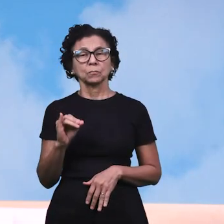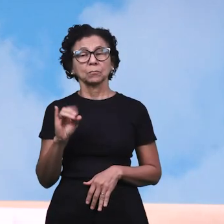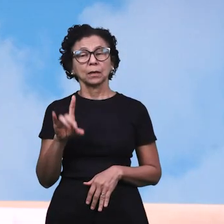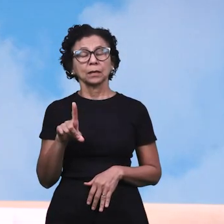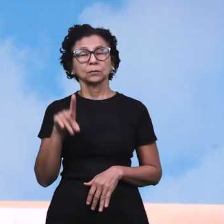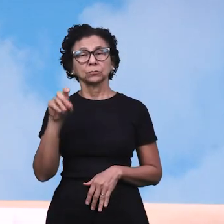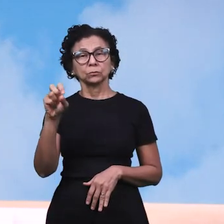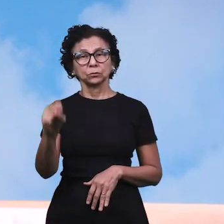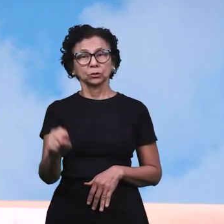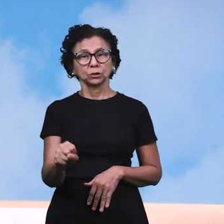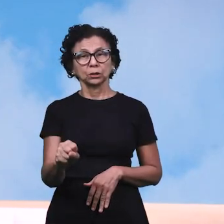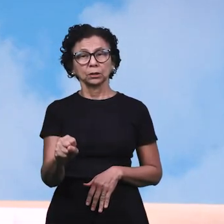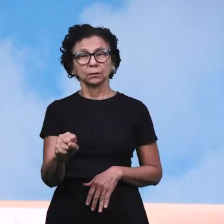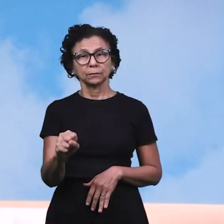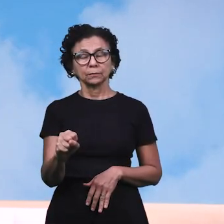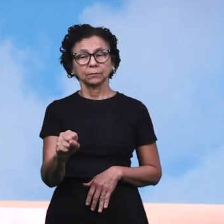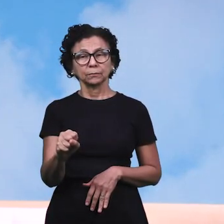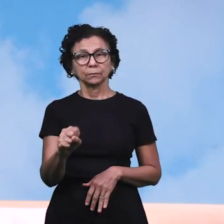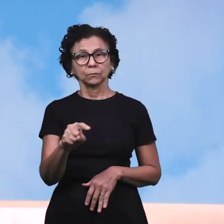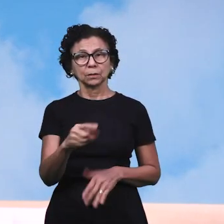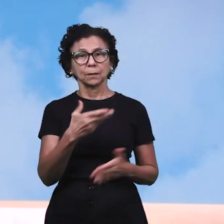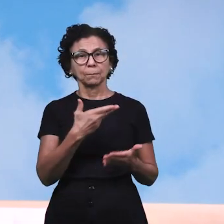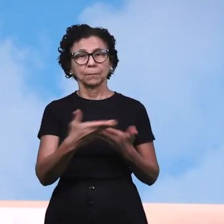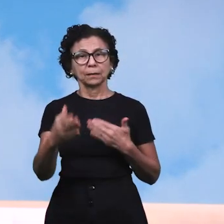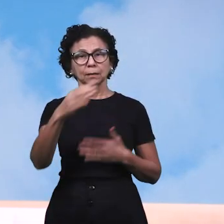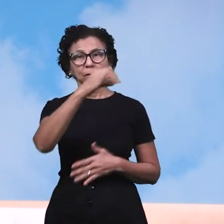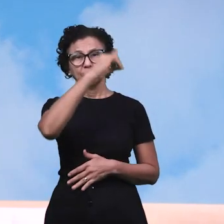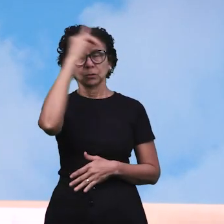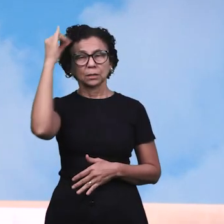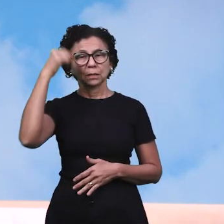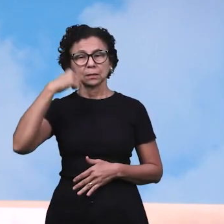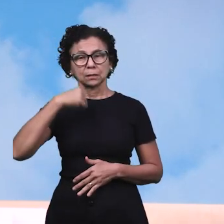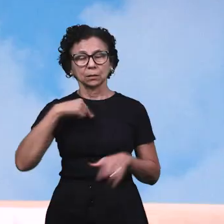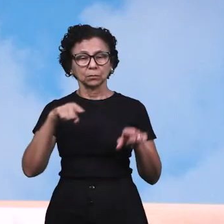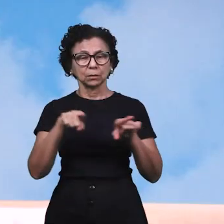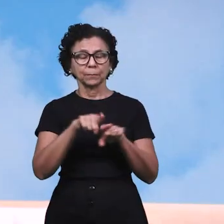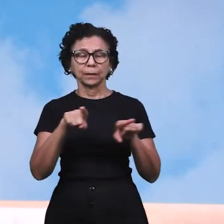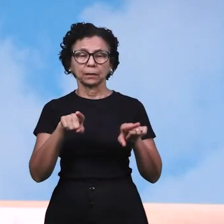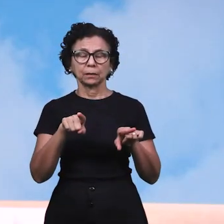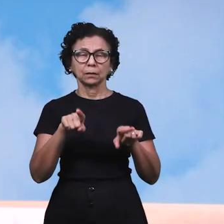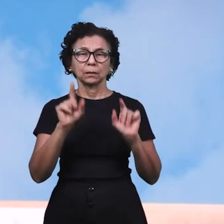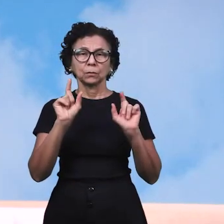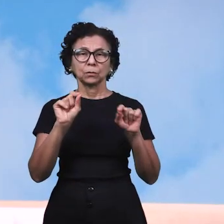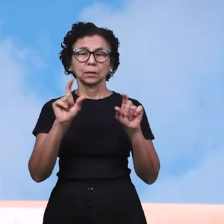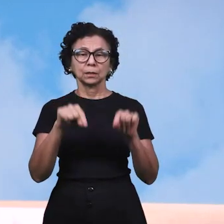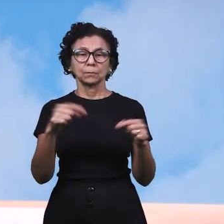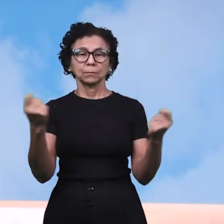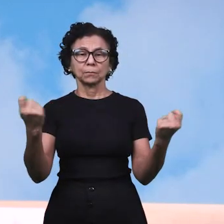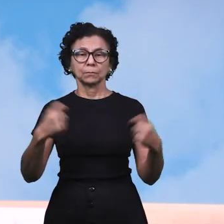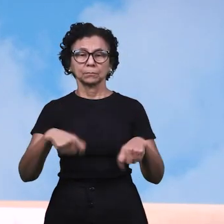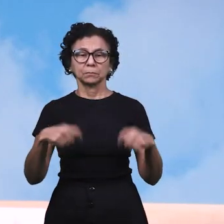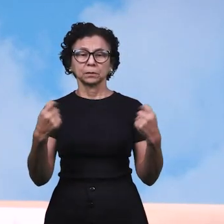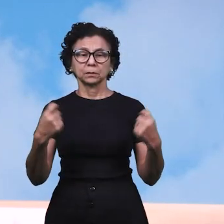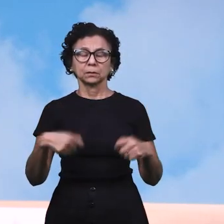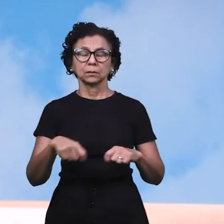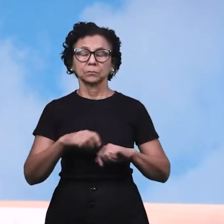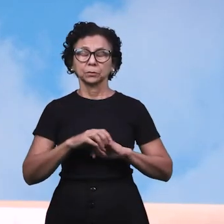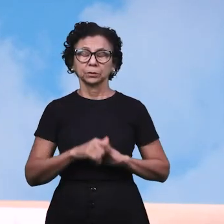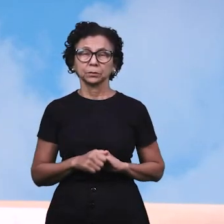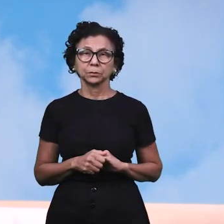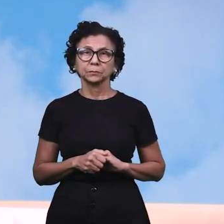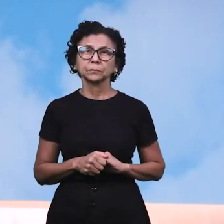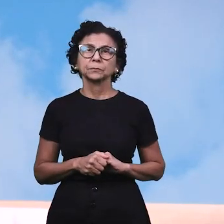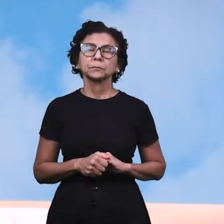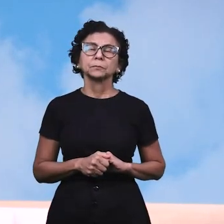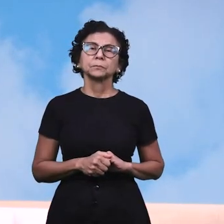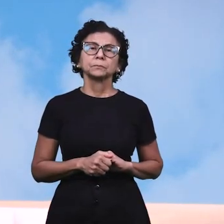sua inocência e eu também. O que nós precisamos? Nós